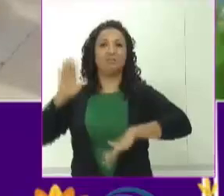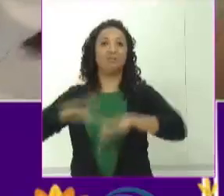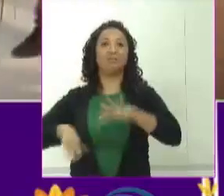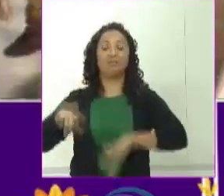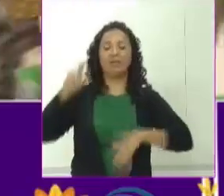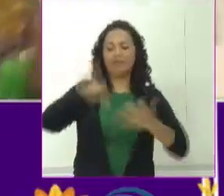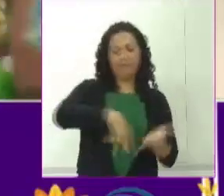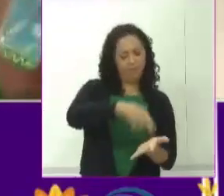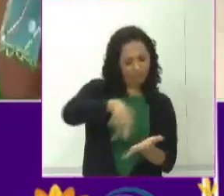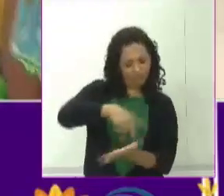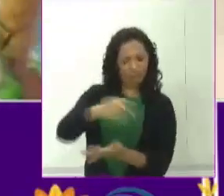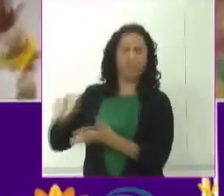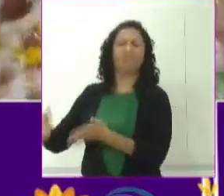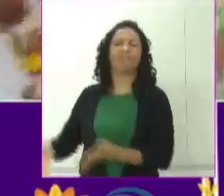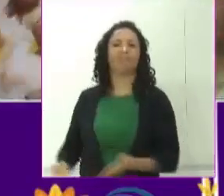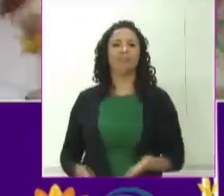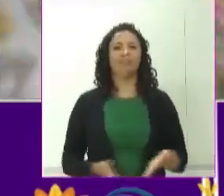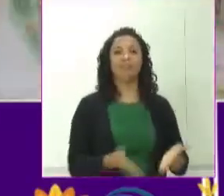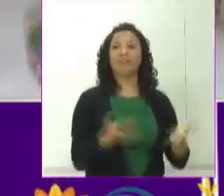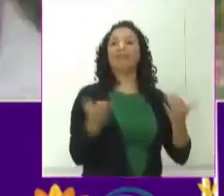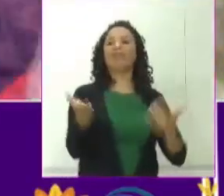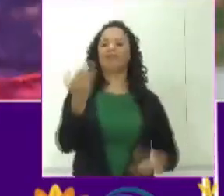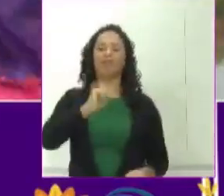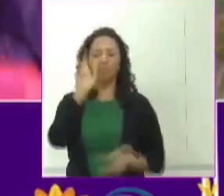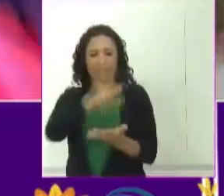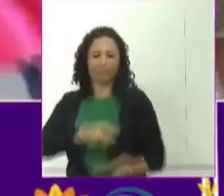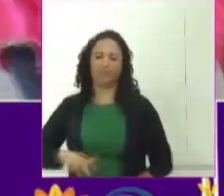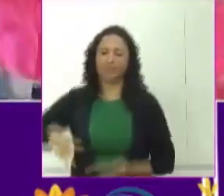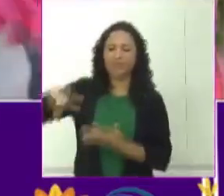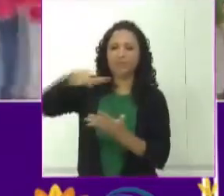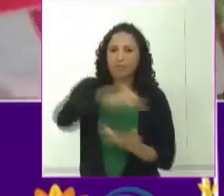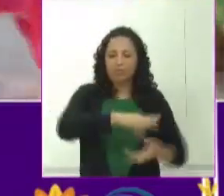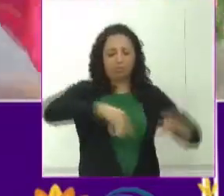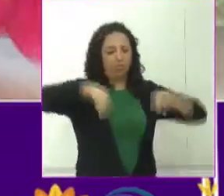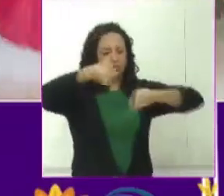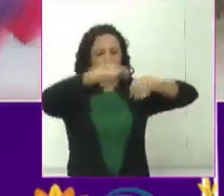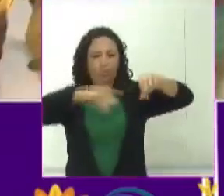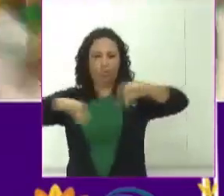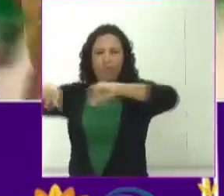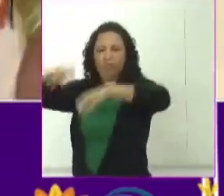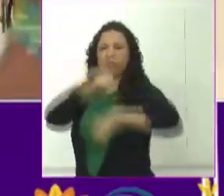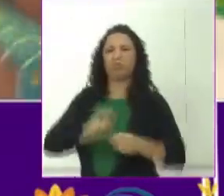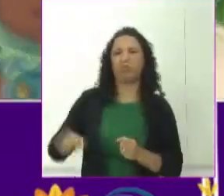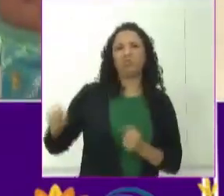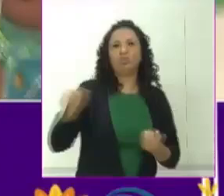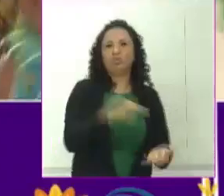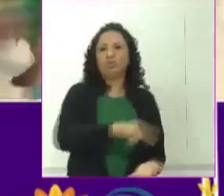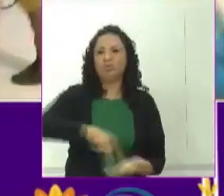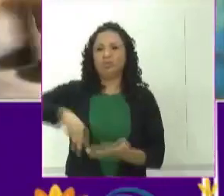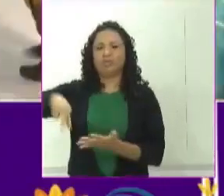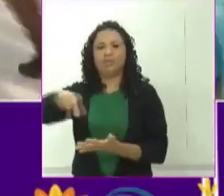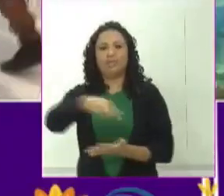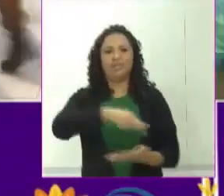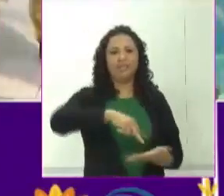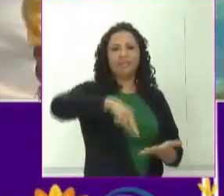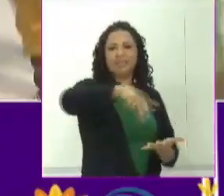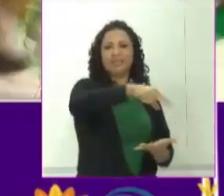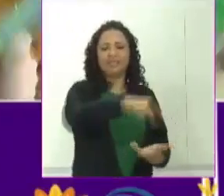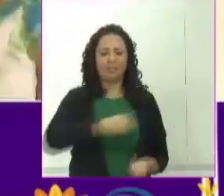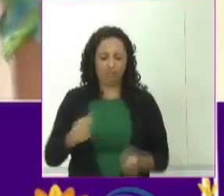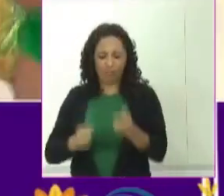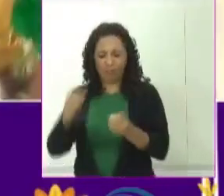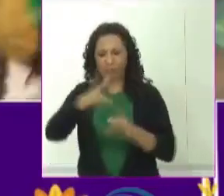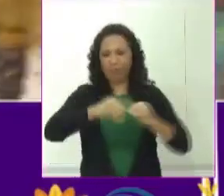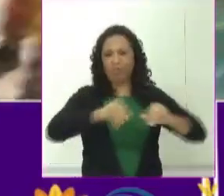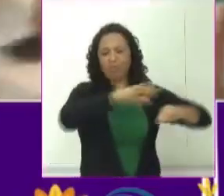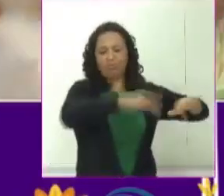pra dançar. E vamos levantar a poeira, o touro acabou de urrar. Vamos levantar a